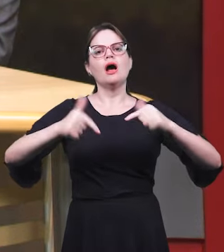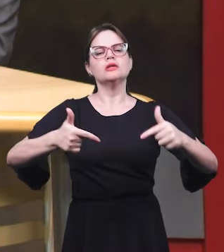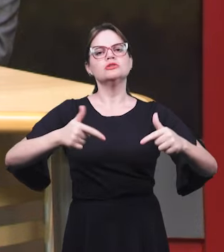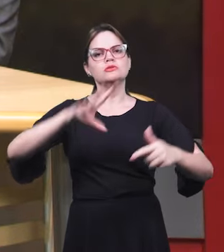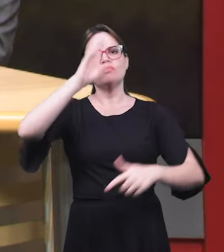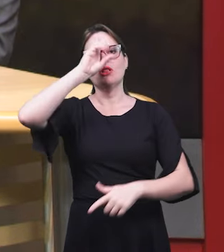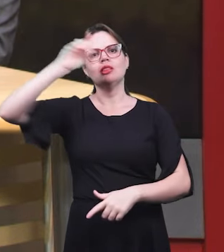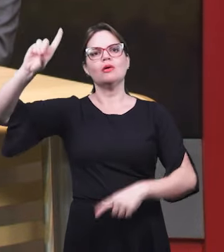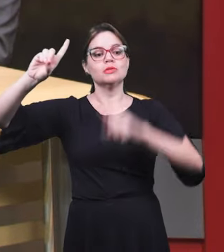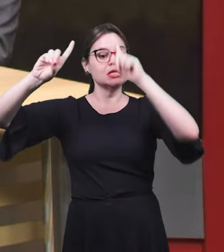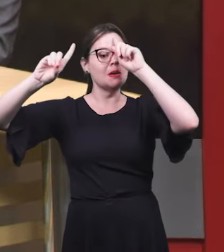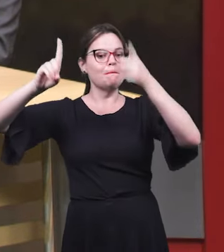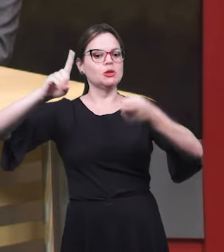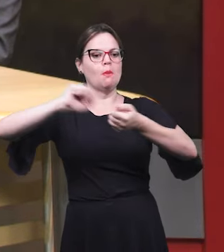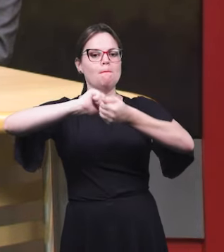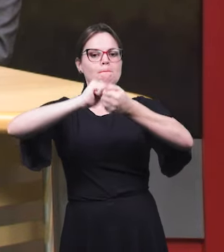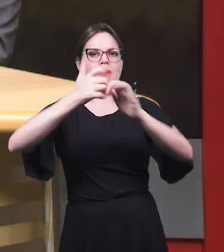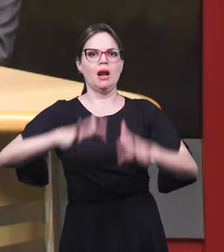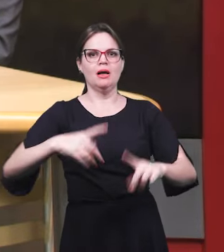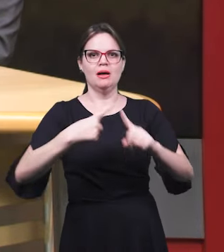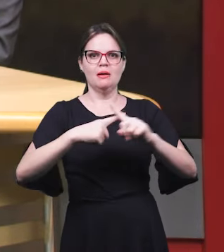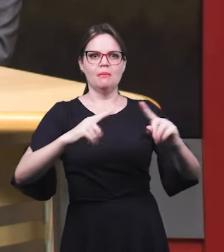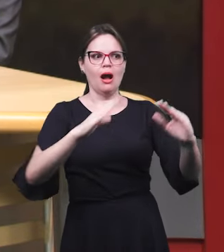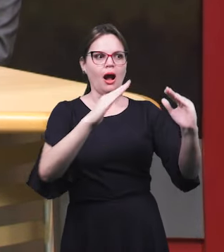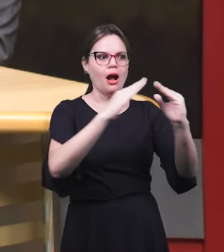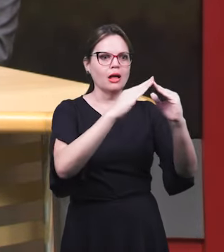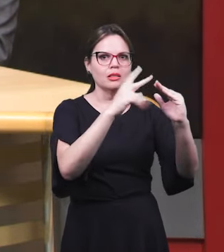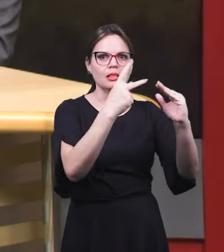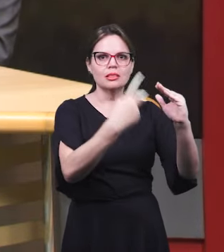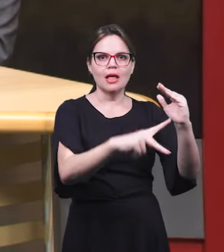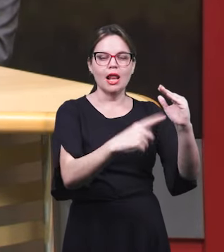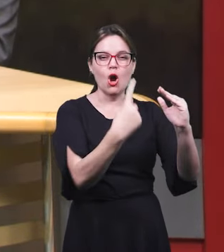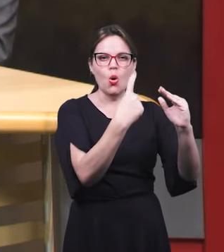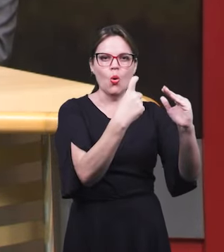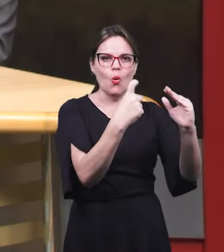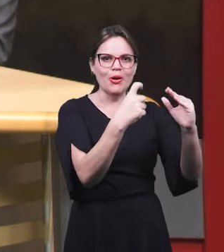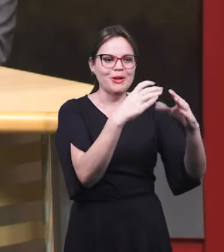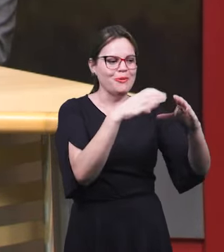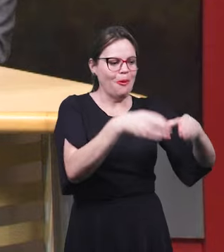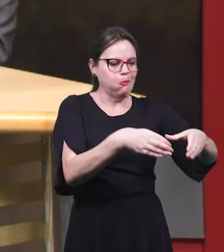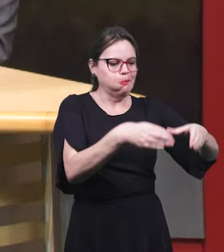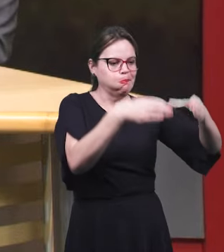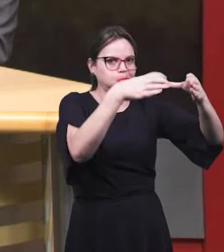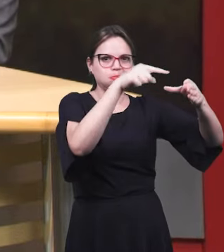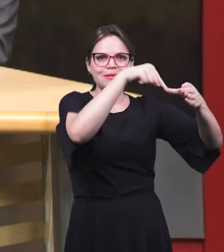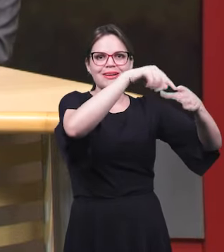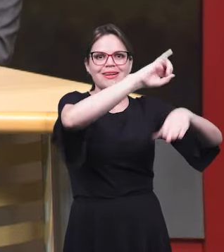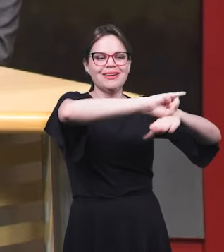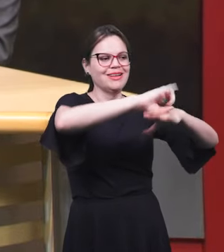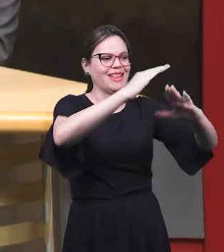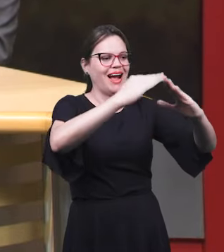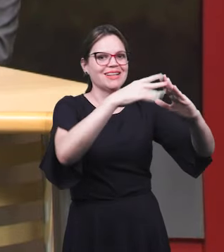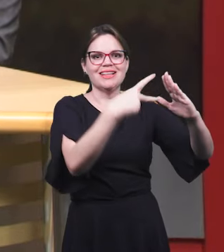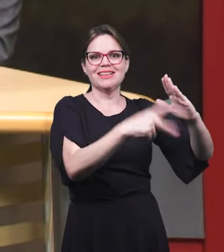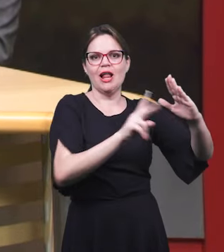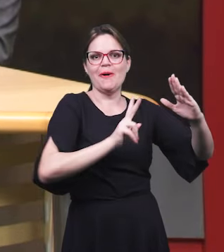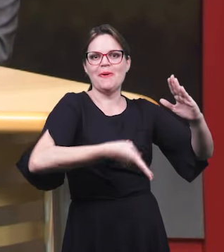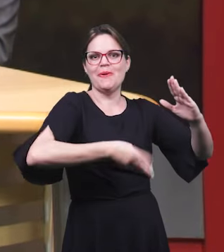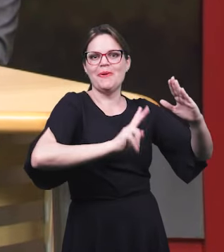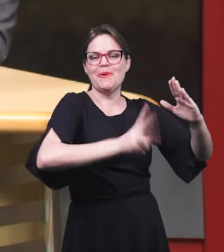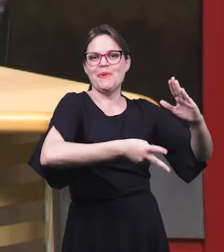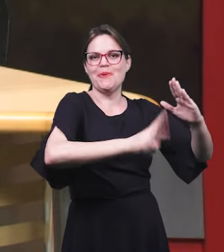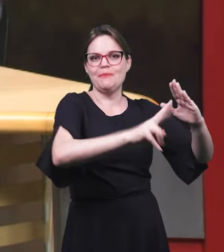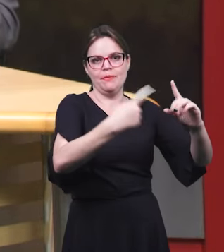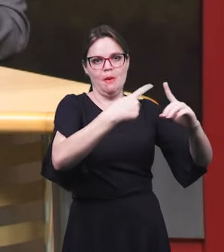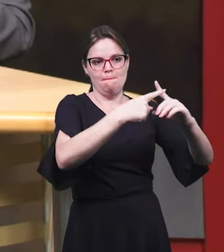foi preservada. Não caiu. Não caiu. Esse é um detalhe que a Bíblia não fala, mas que nós temos certeza, não fala diretamente, né?